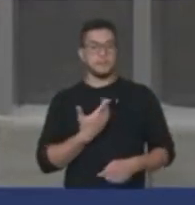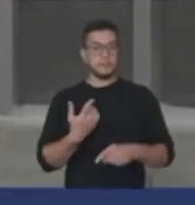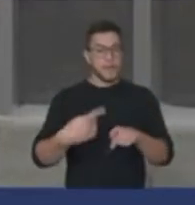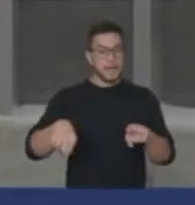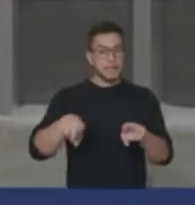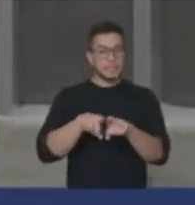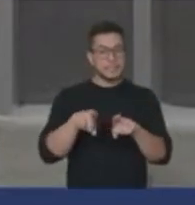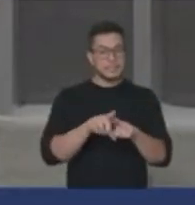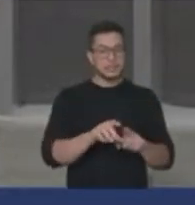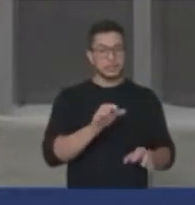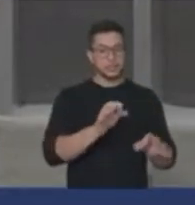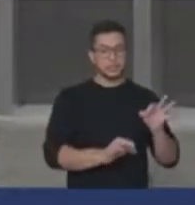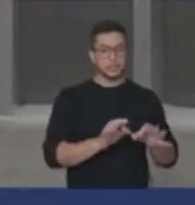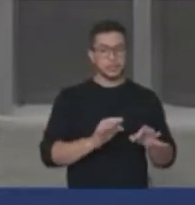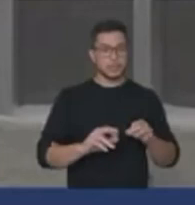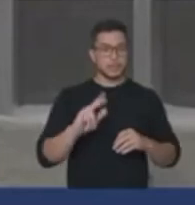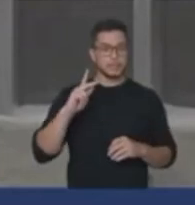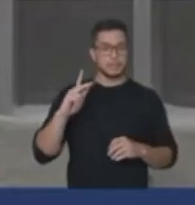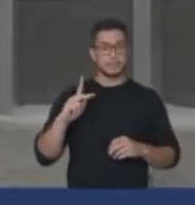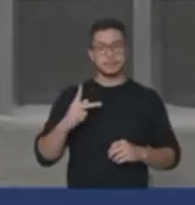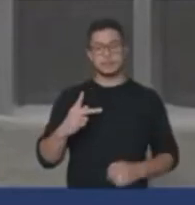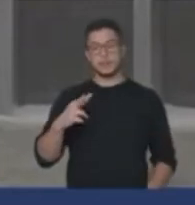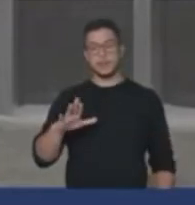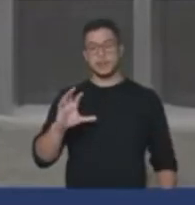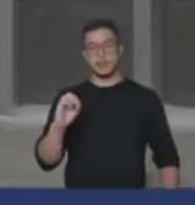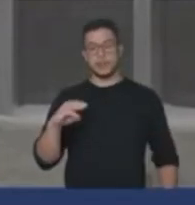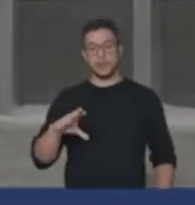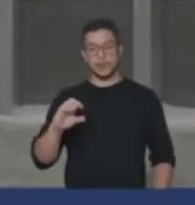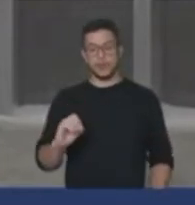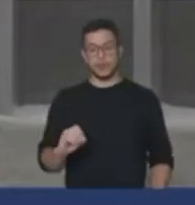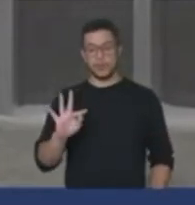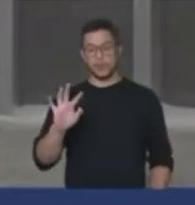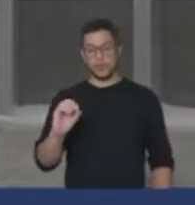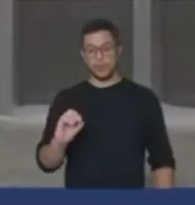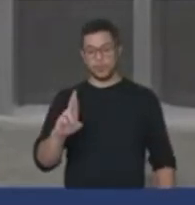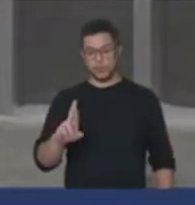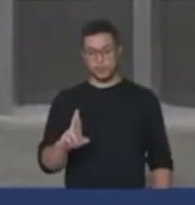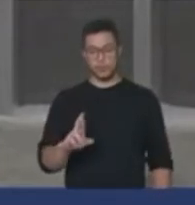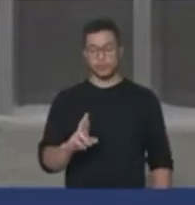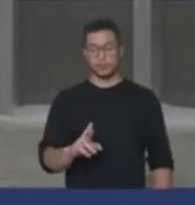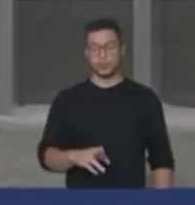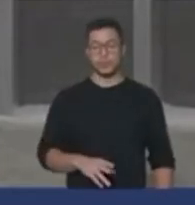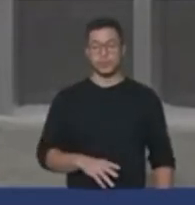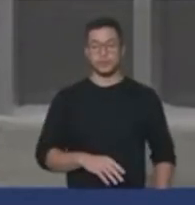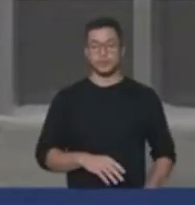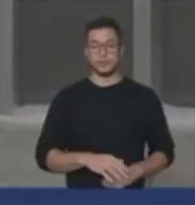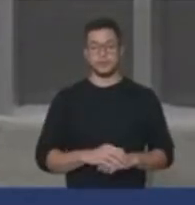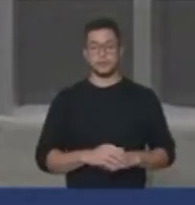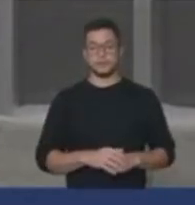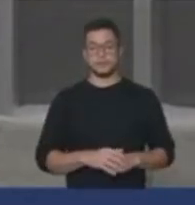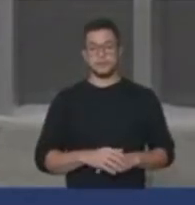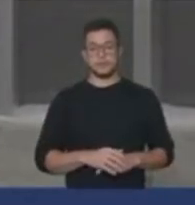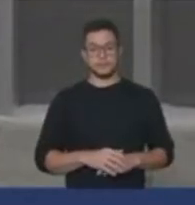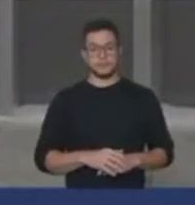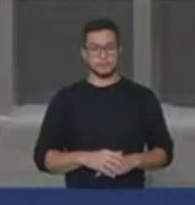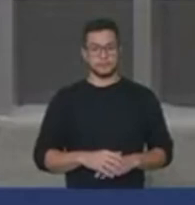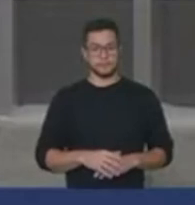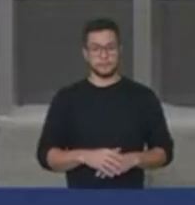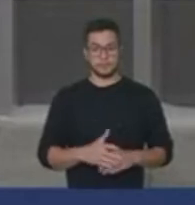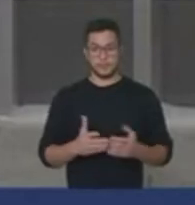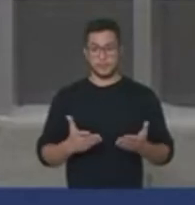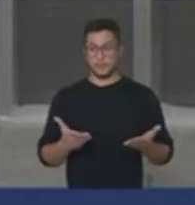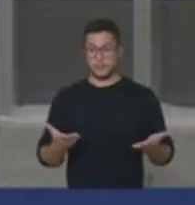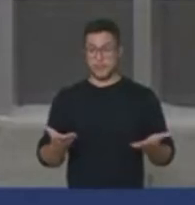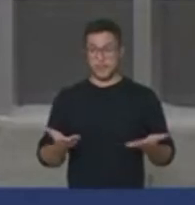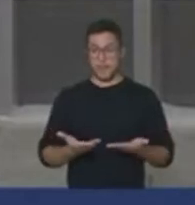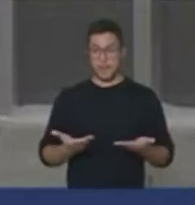promotor para culpar adversários políticos lá no Paraná, como fizeram com o presidente Lula. Agora, Sérgio